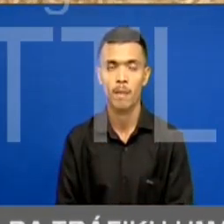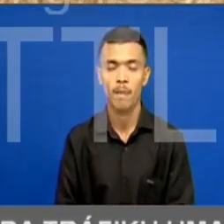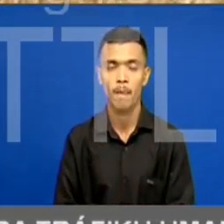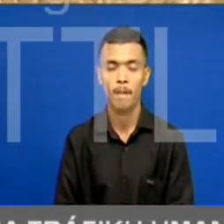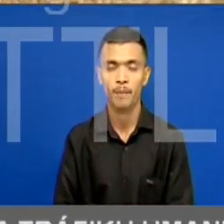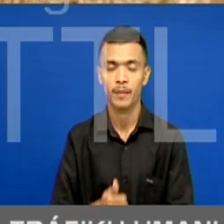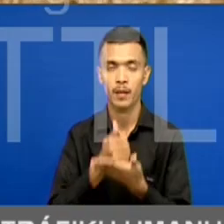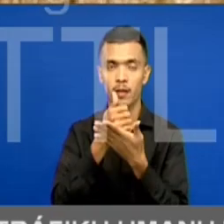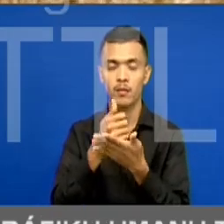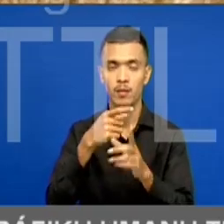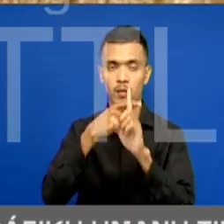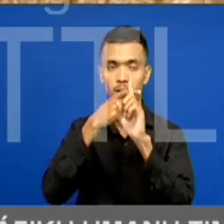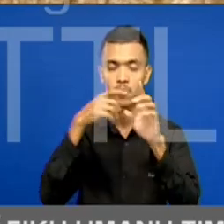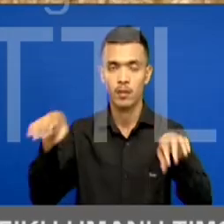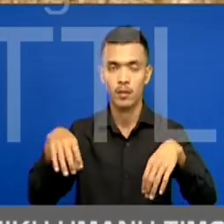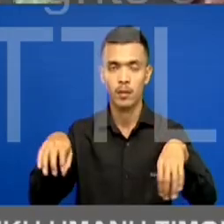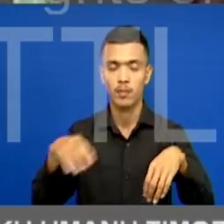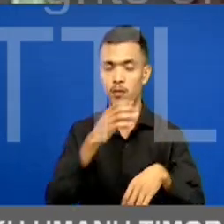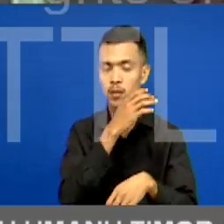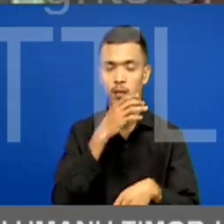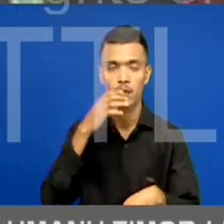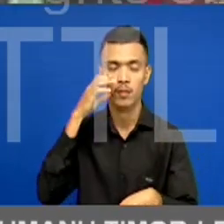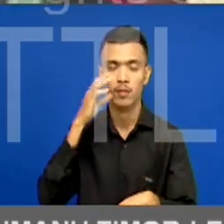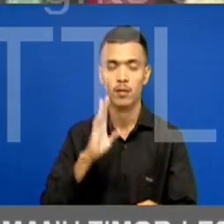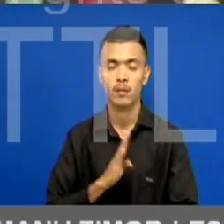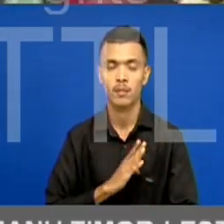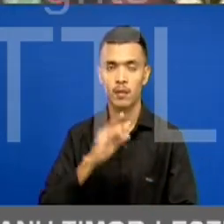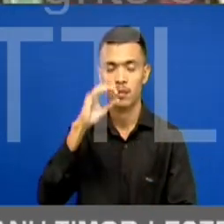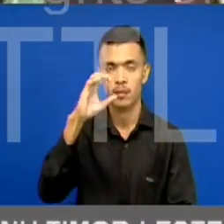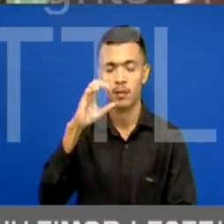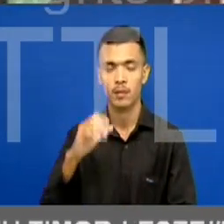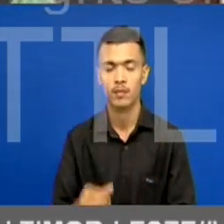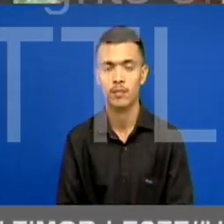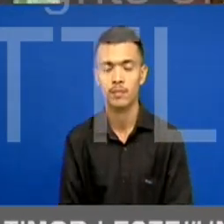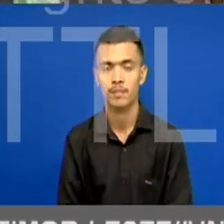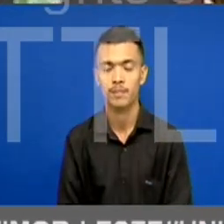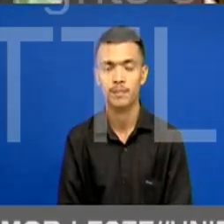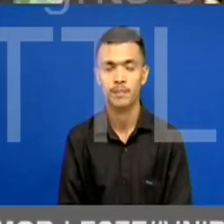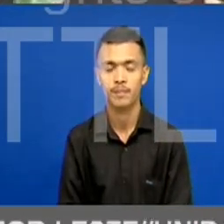hetan apoio hose serviço agricultura Baucau. José Baucau, Pedro de Almeida, ba RT Tele.